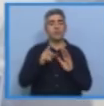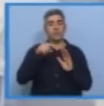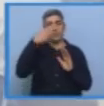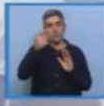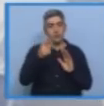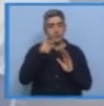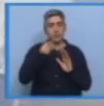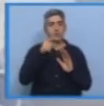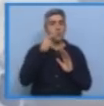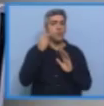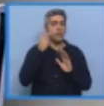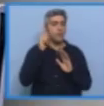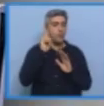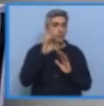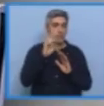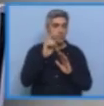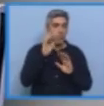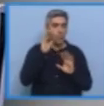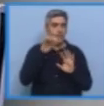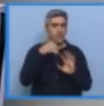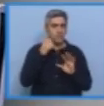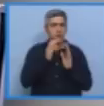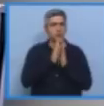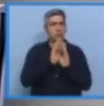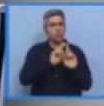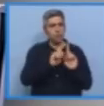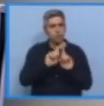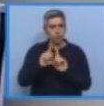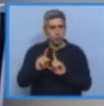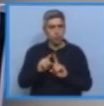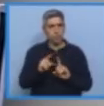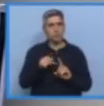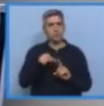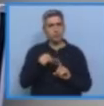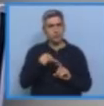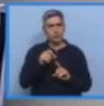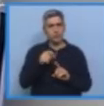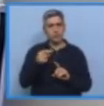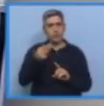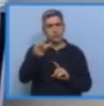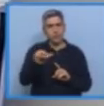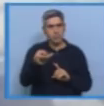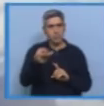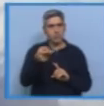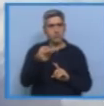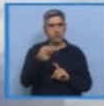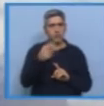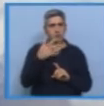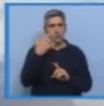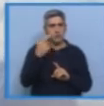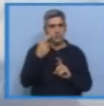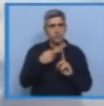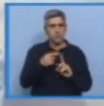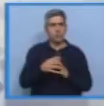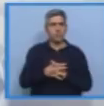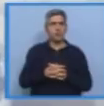próxima quarta-feira, dia 16, uma conferência interreligiosa depois da manhã? Na próxima semana.